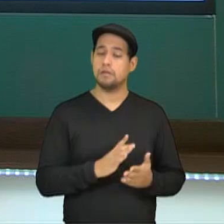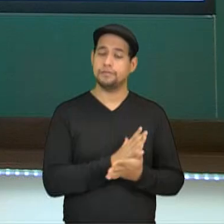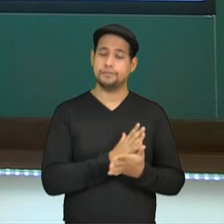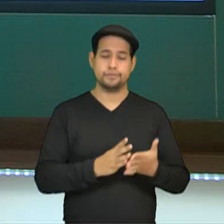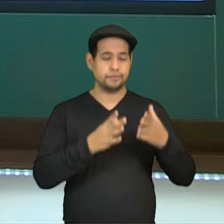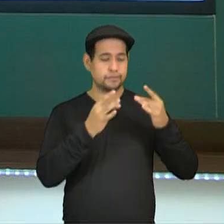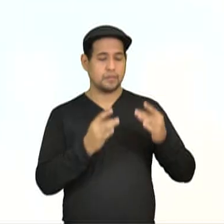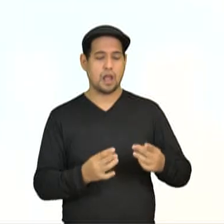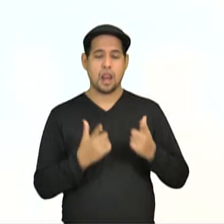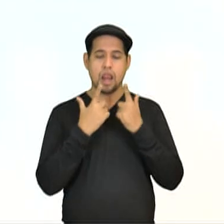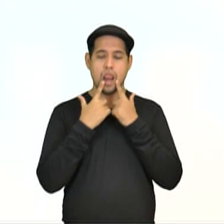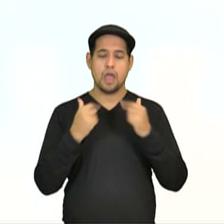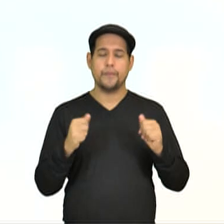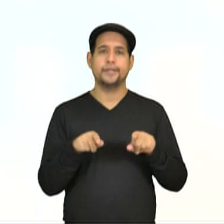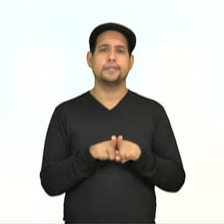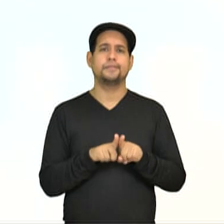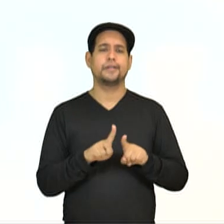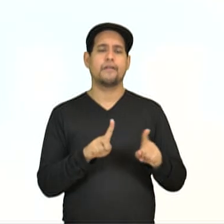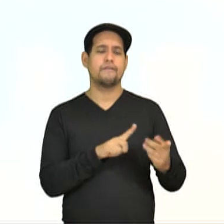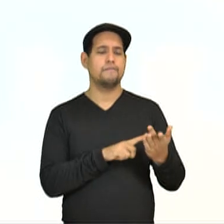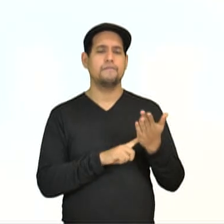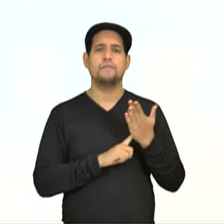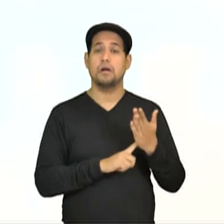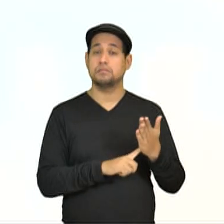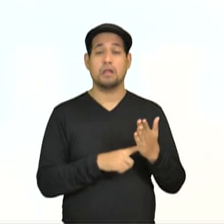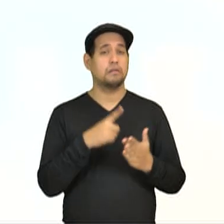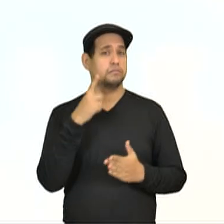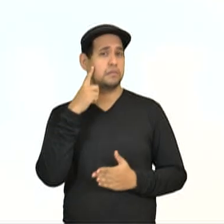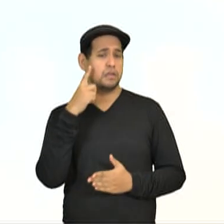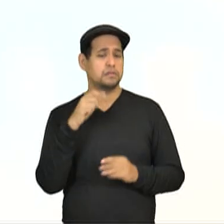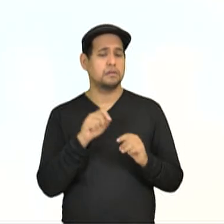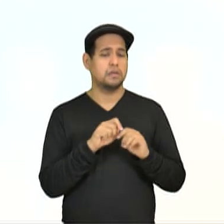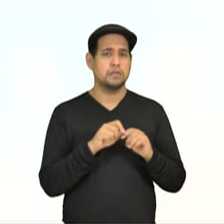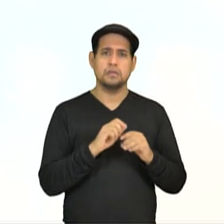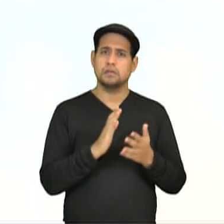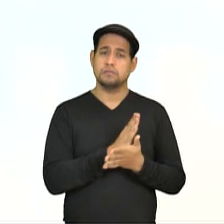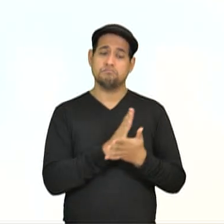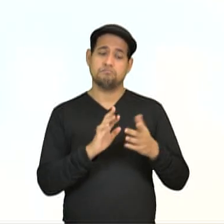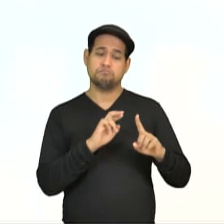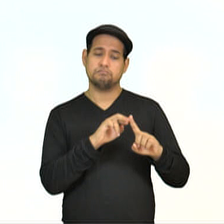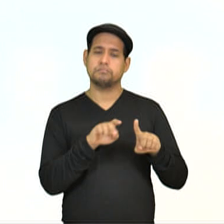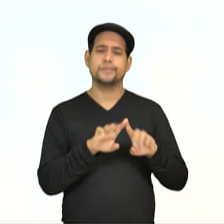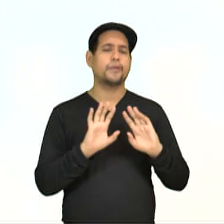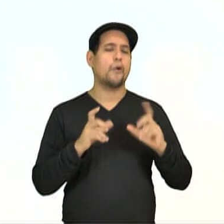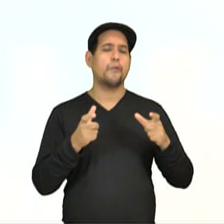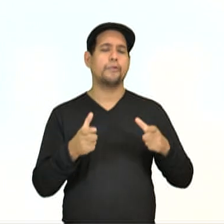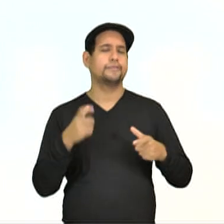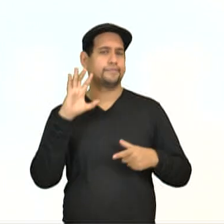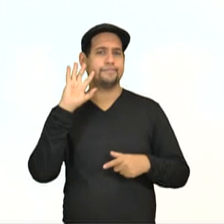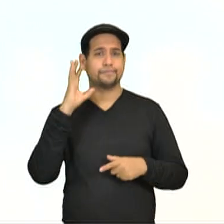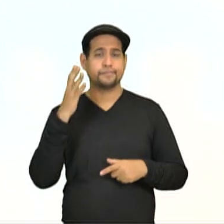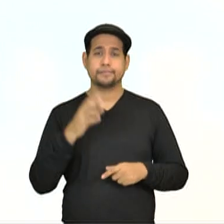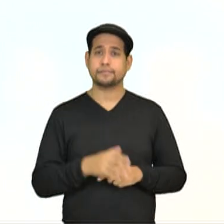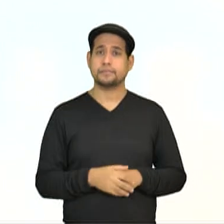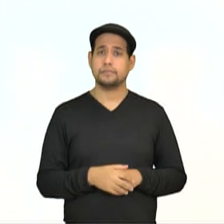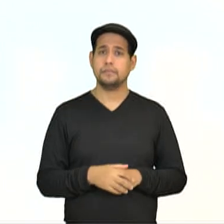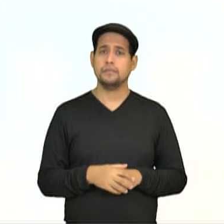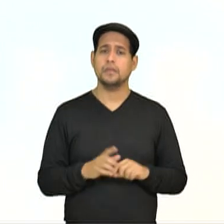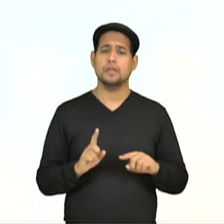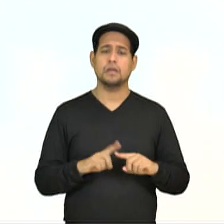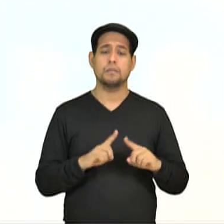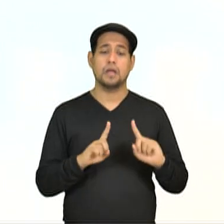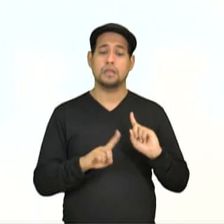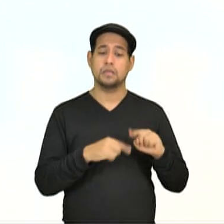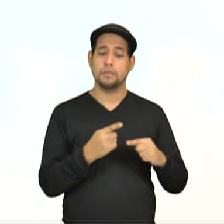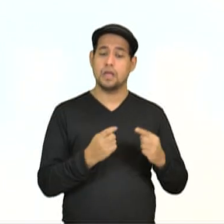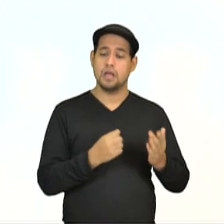elementos linguísticos que nos oferecem essa possibilidade de fazer essa inferência de onde os fatos aconteceram, né? Dirigiu-se